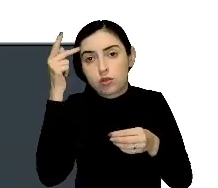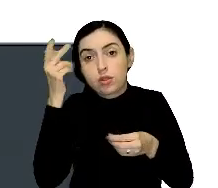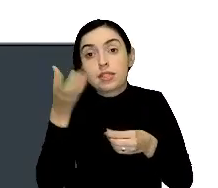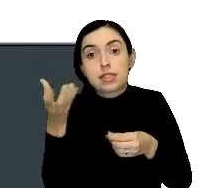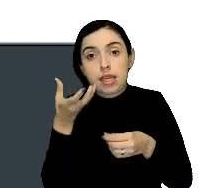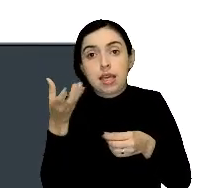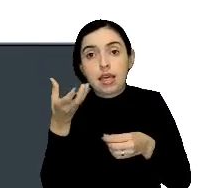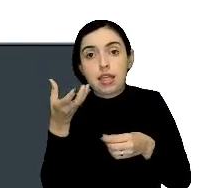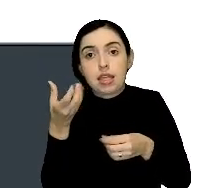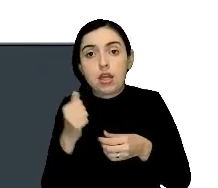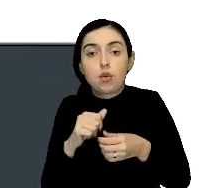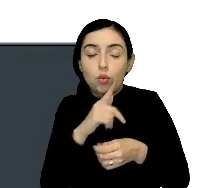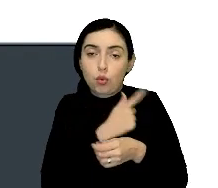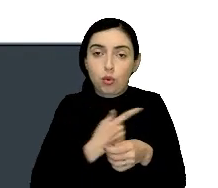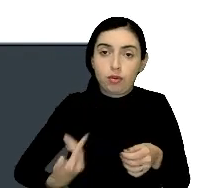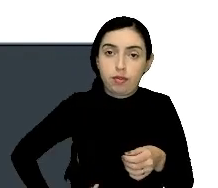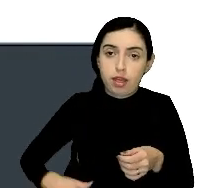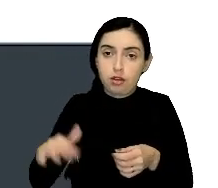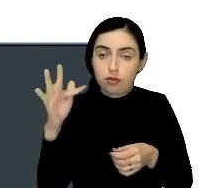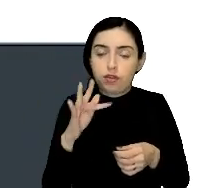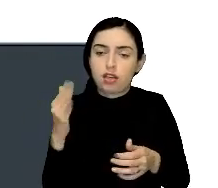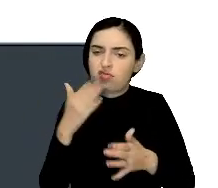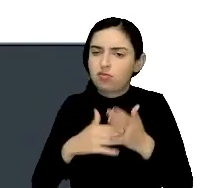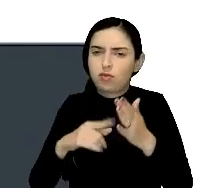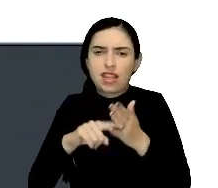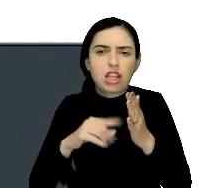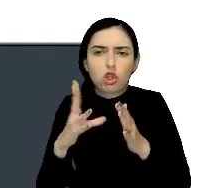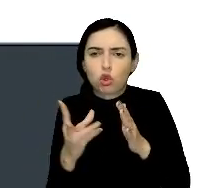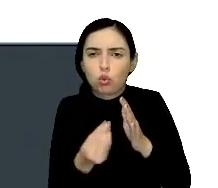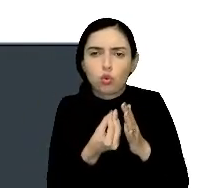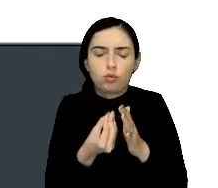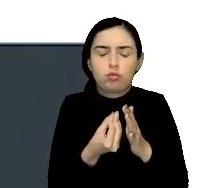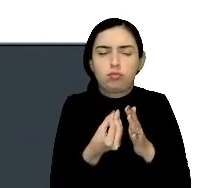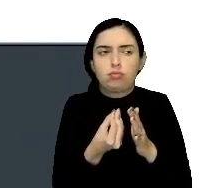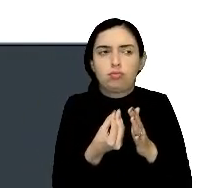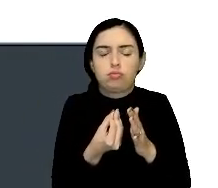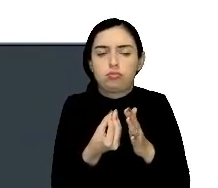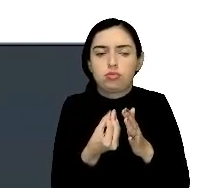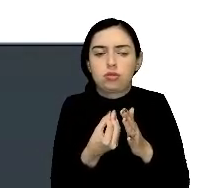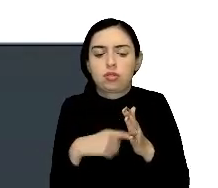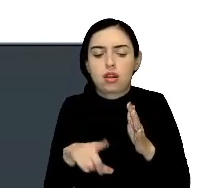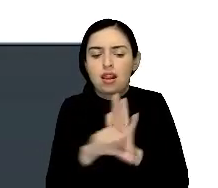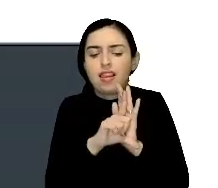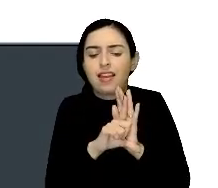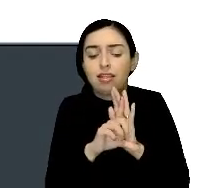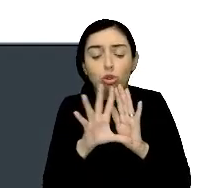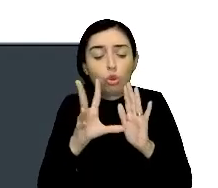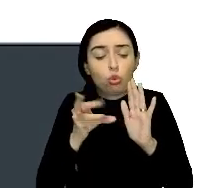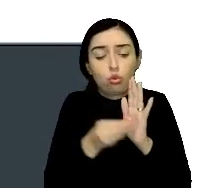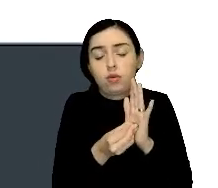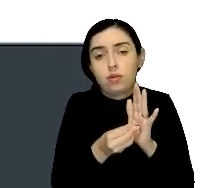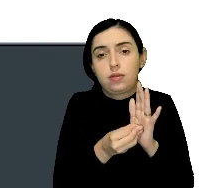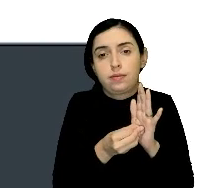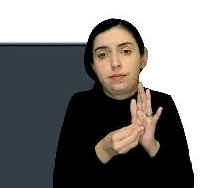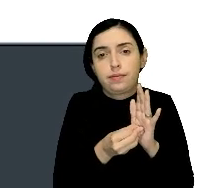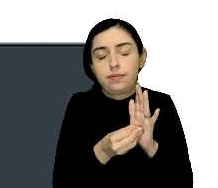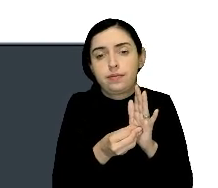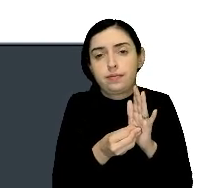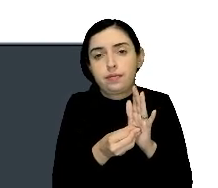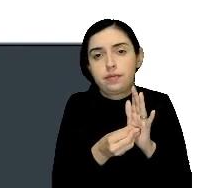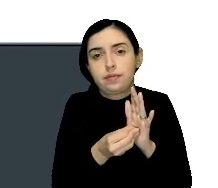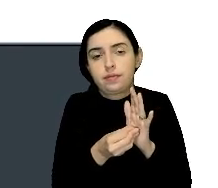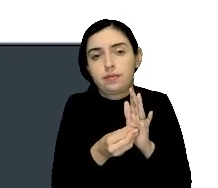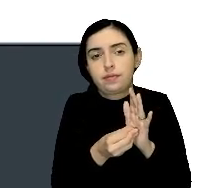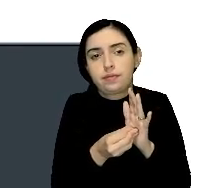que o governo federal vetasse tudo, o presidente da República vetasse a lei por inteiro. Até parecia que